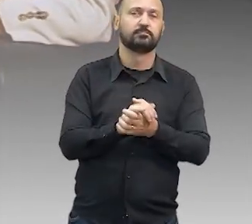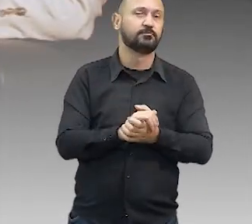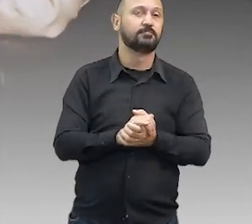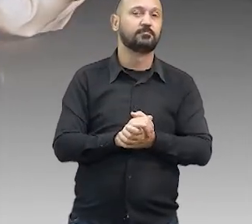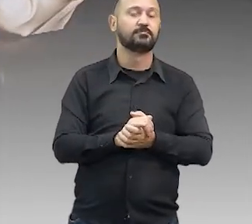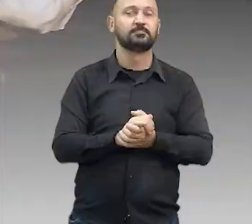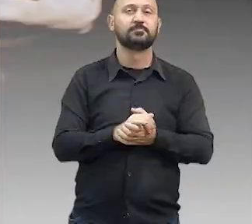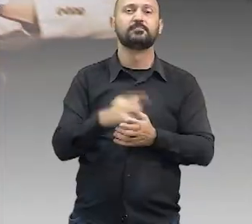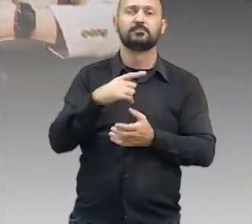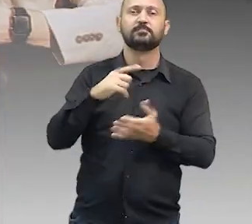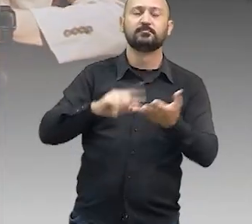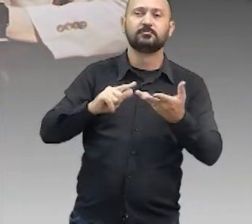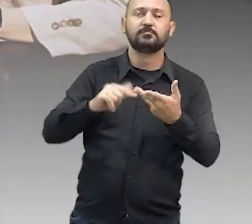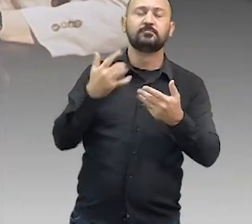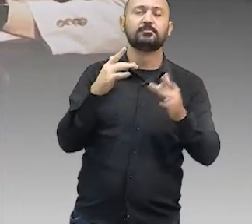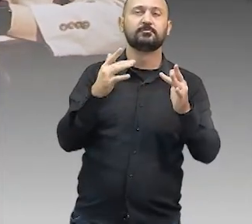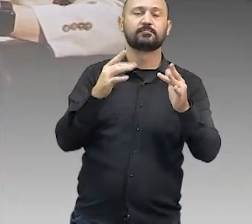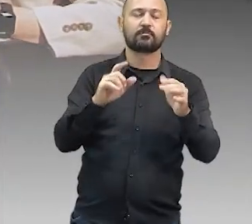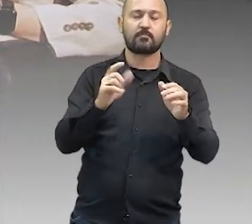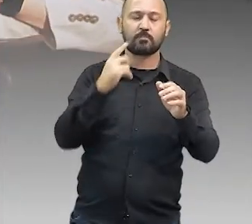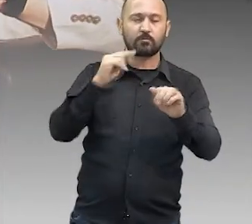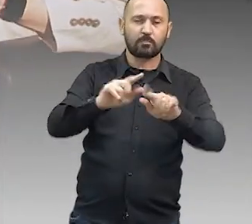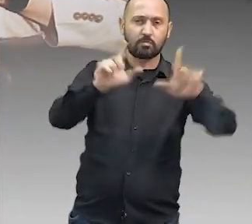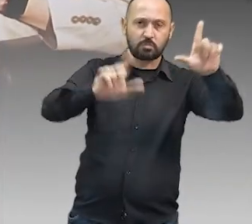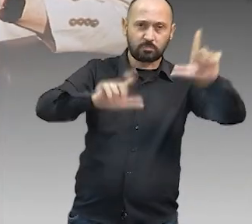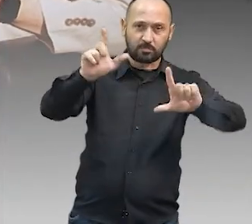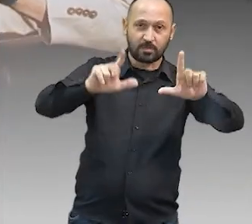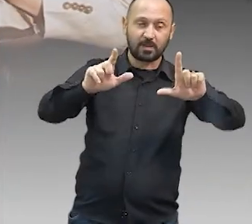gente, olha, eu fiz